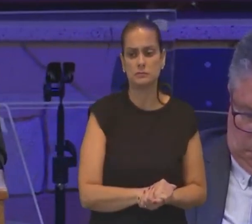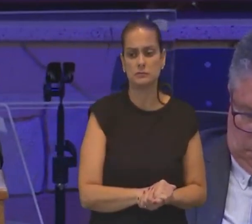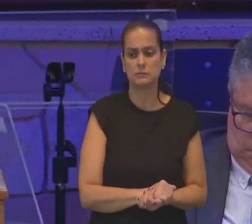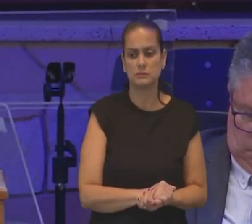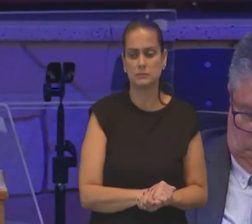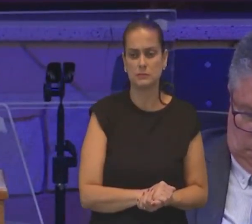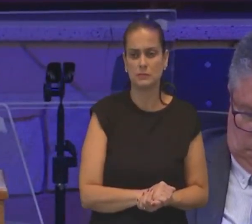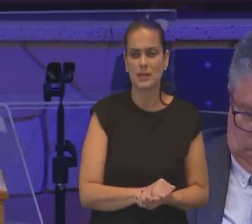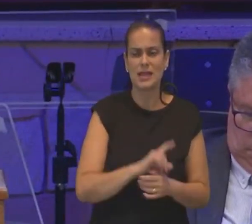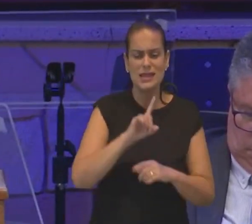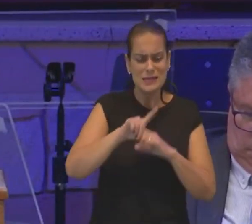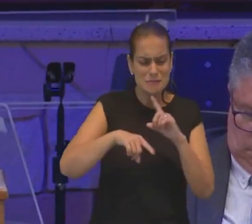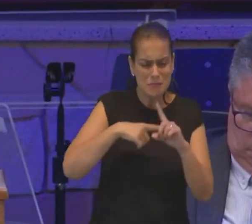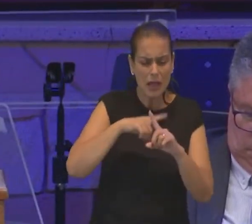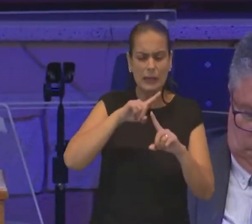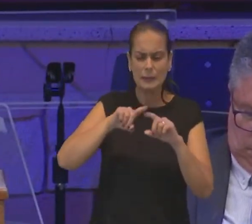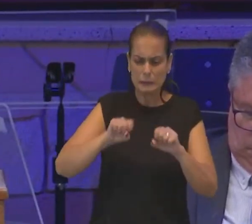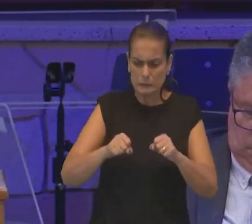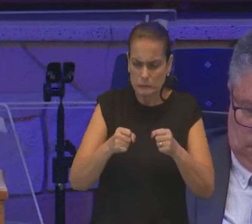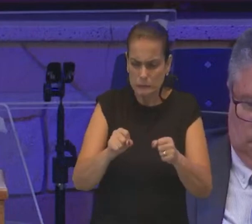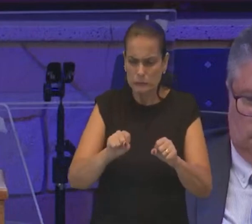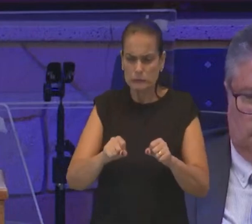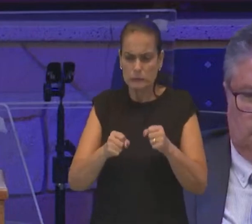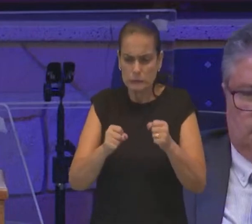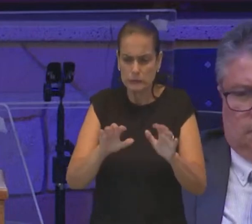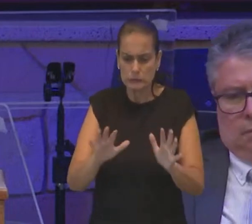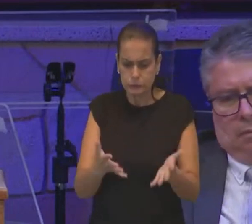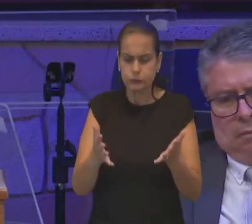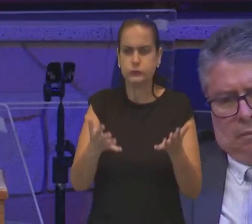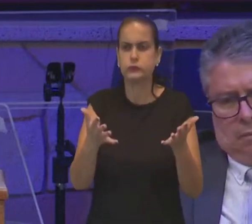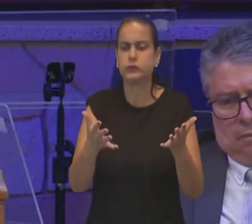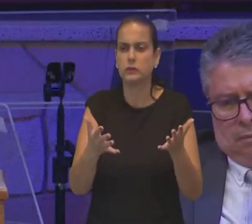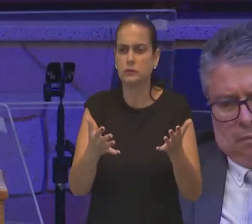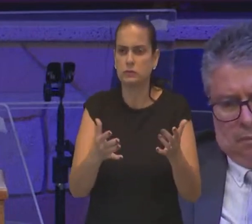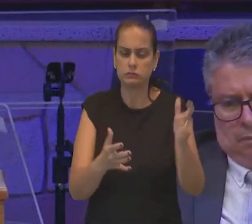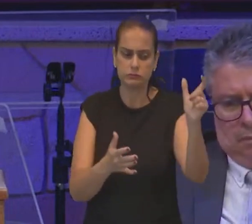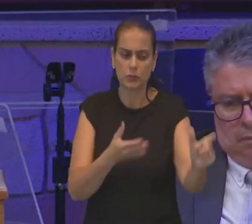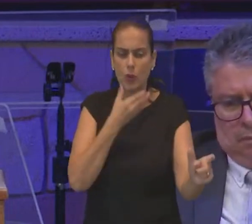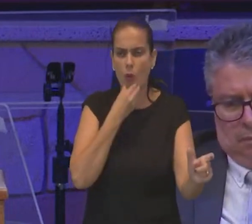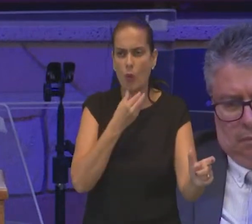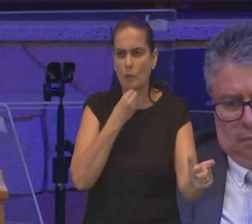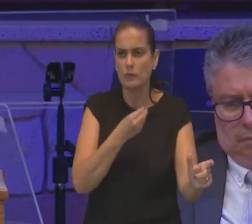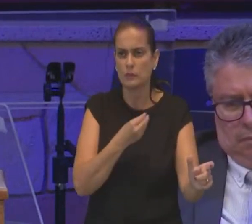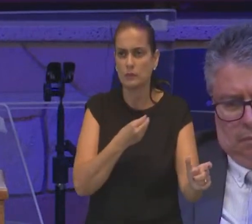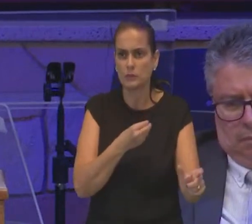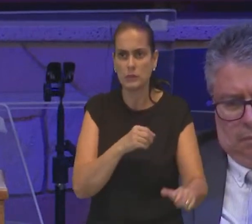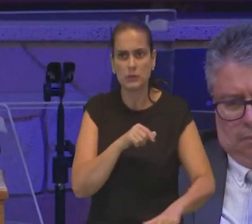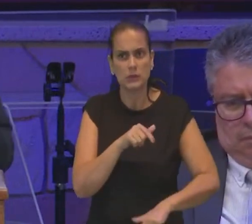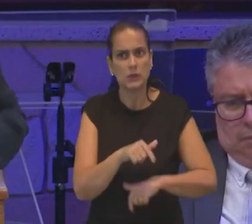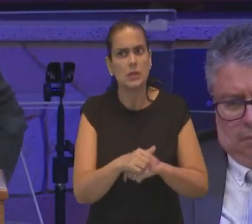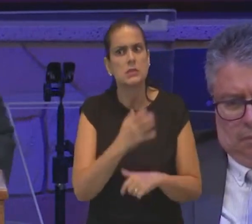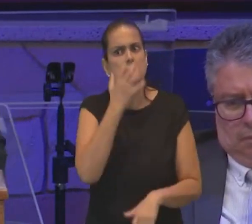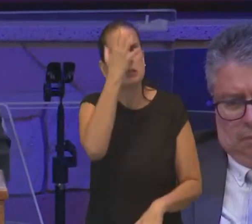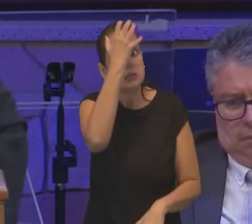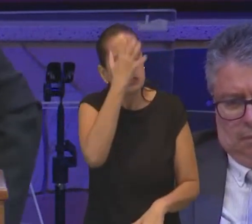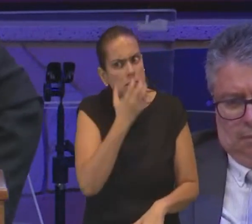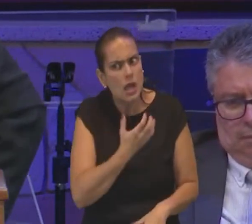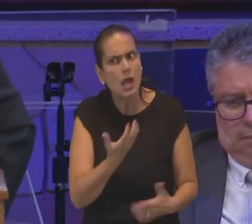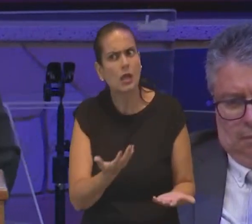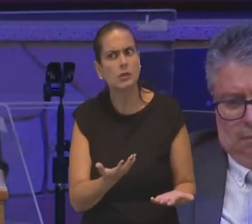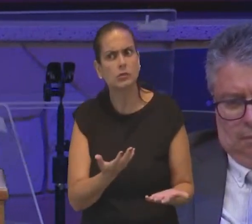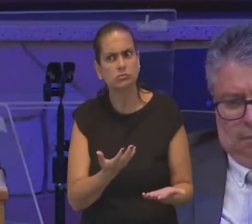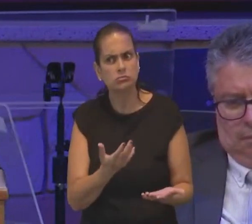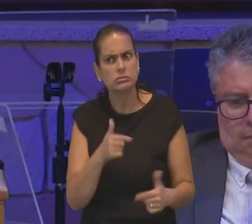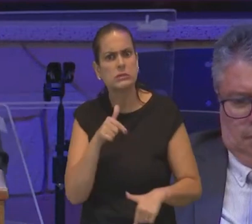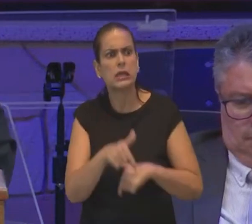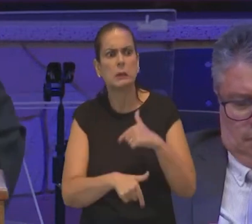E cada vez mais eu investindo em Alexandre. Alexandre, meus irmãos, me deu um trabalho sério. Vocês